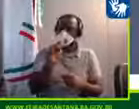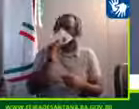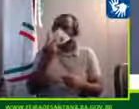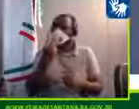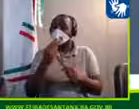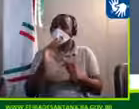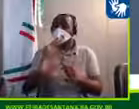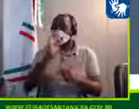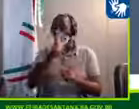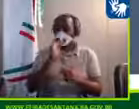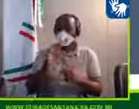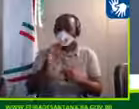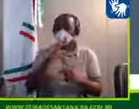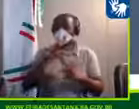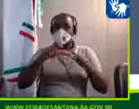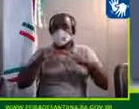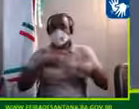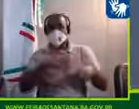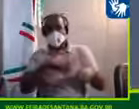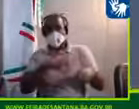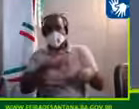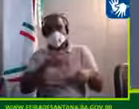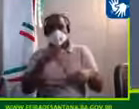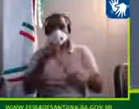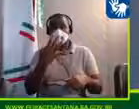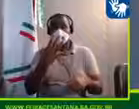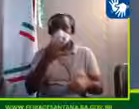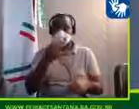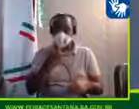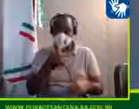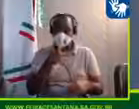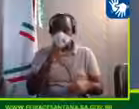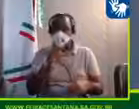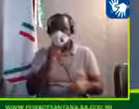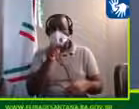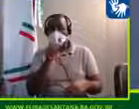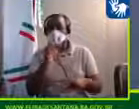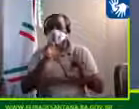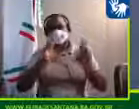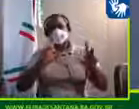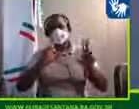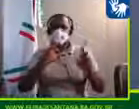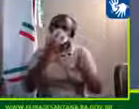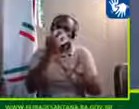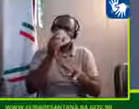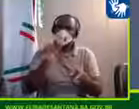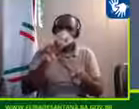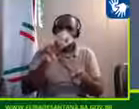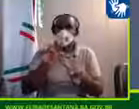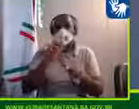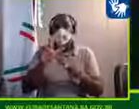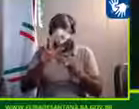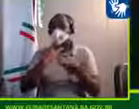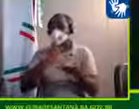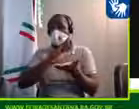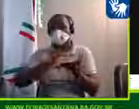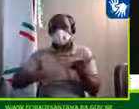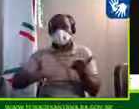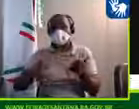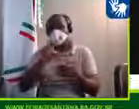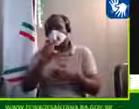46,2% aqui em Feira, Salvador, 46,7%, a diferença é muito pequena, e a nível médio do estado,